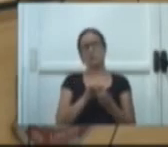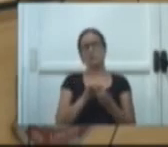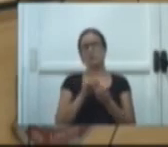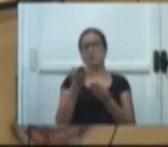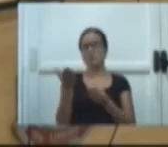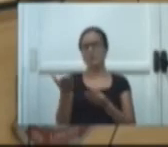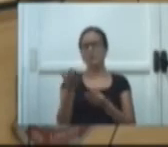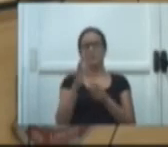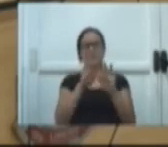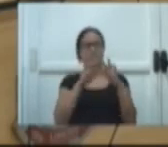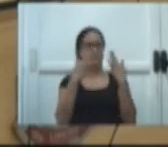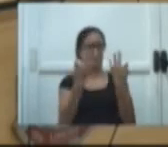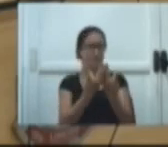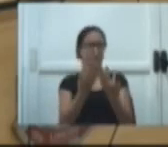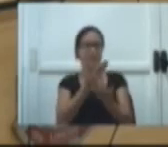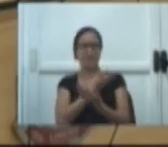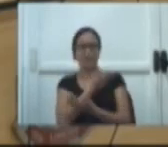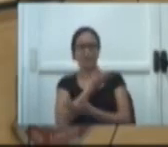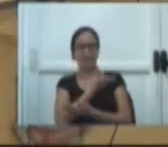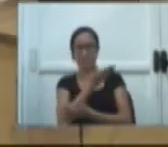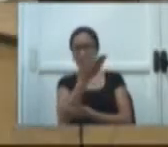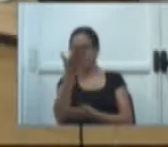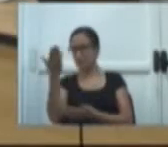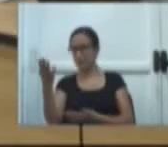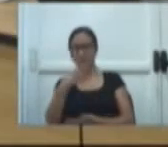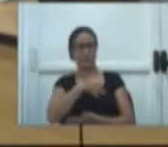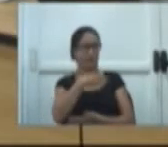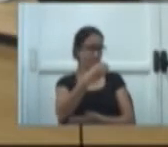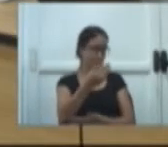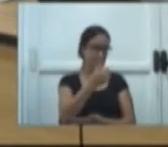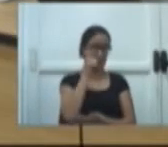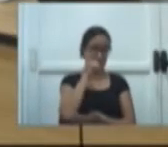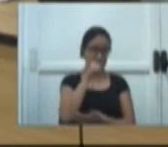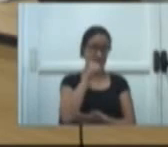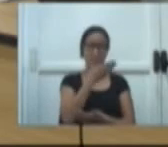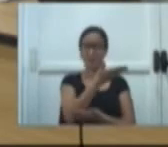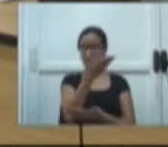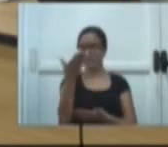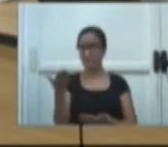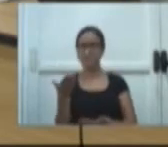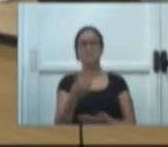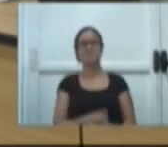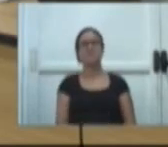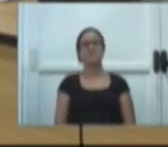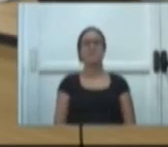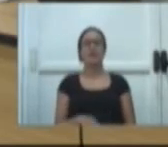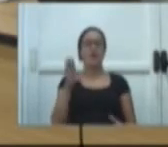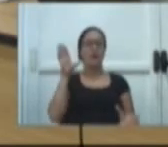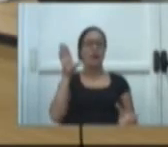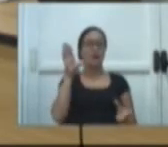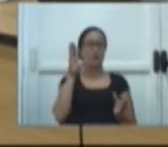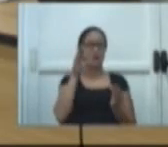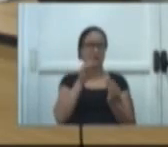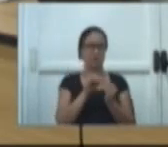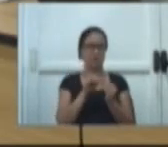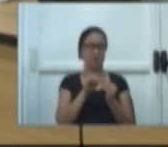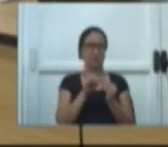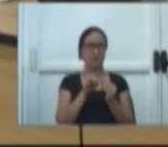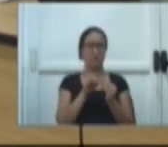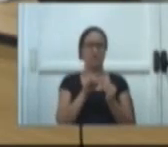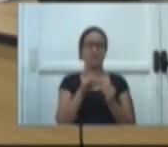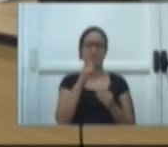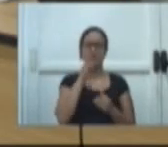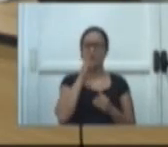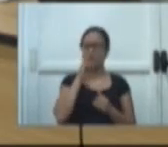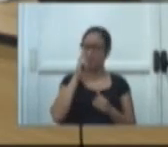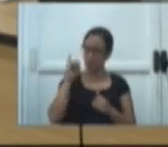filhas, de seus convidados. Quero resumir a minha fala em uma frase que eu quero que o senhor guarde